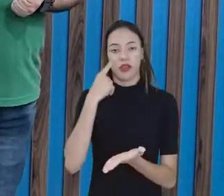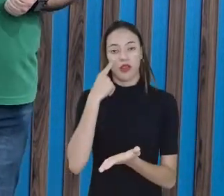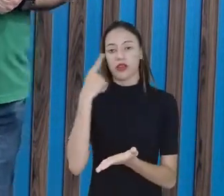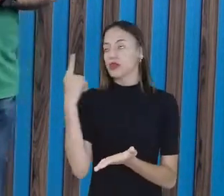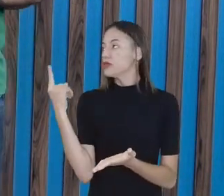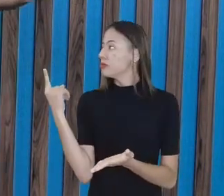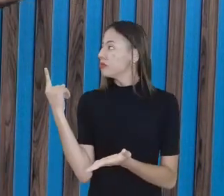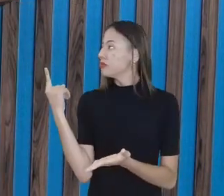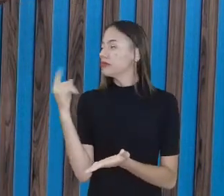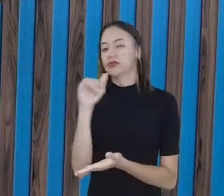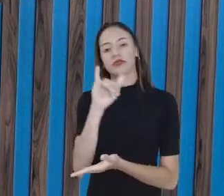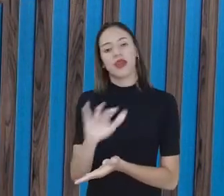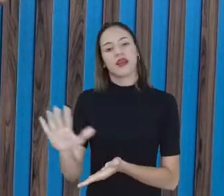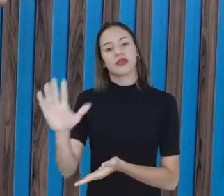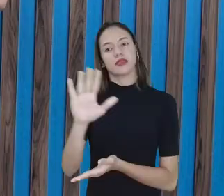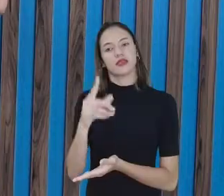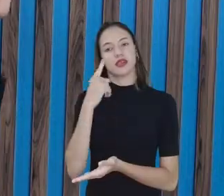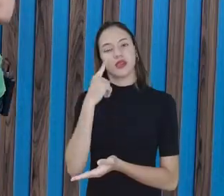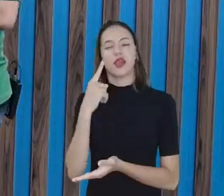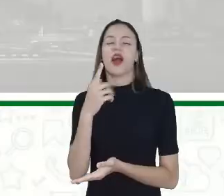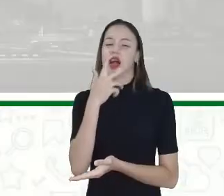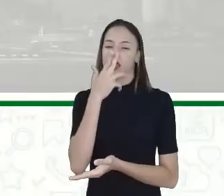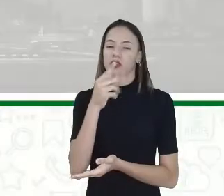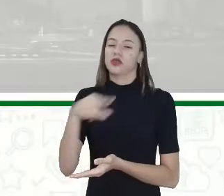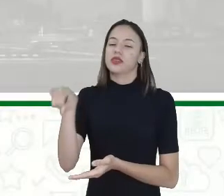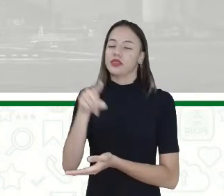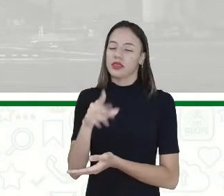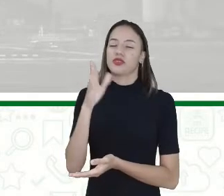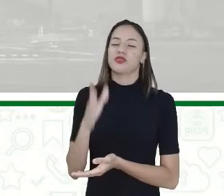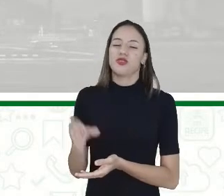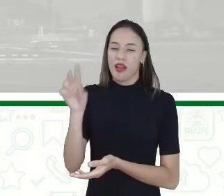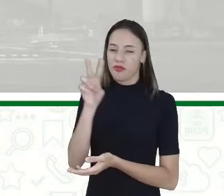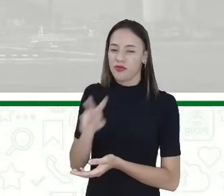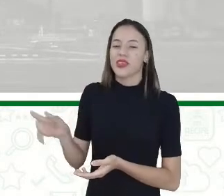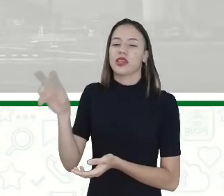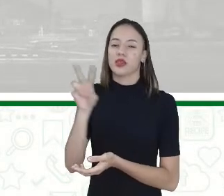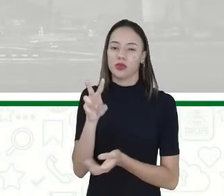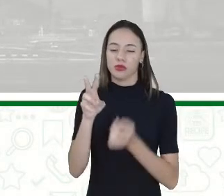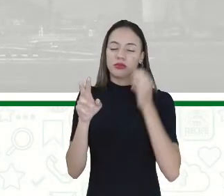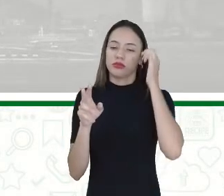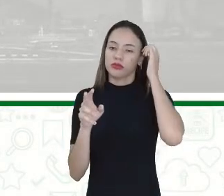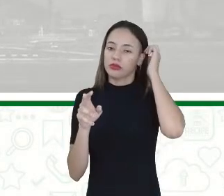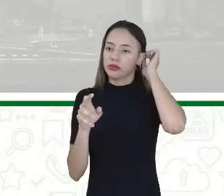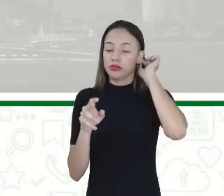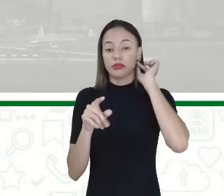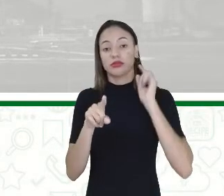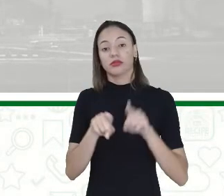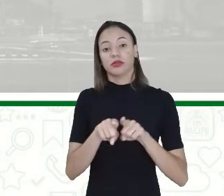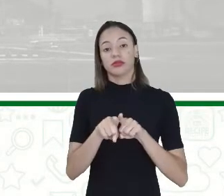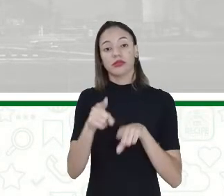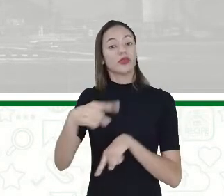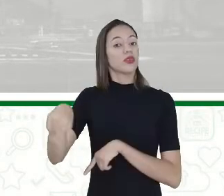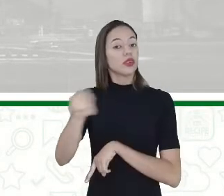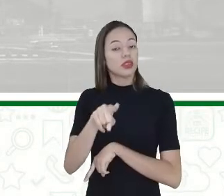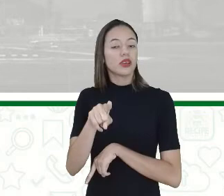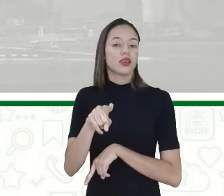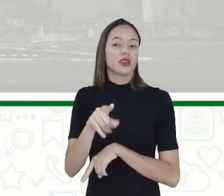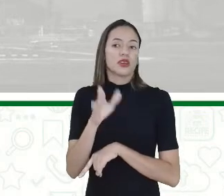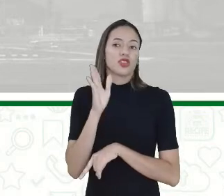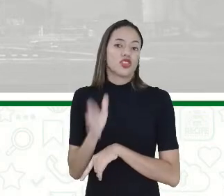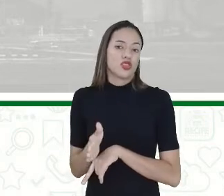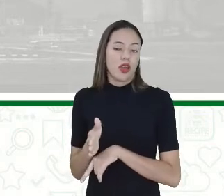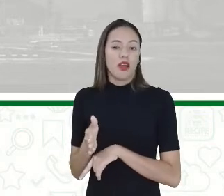mostrando aí essa imagem. Você já deve ter visto essa imagem em algum lugar e talvez você já tenha